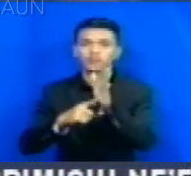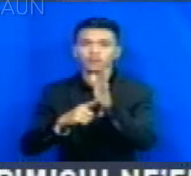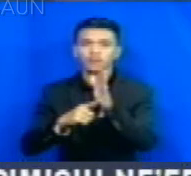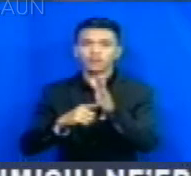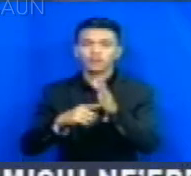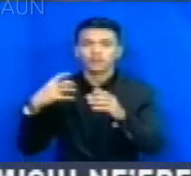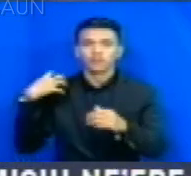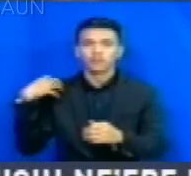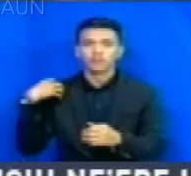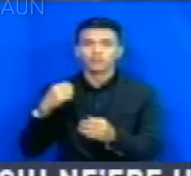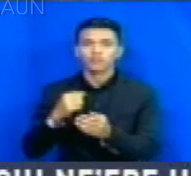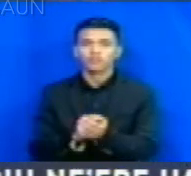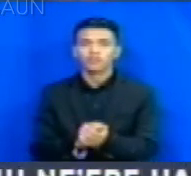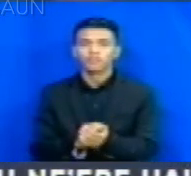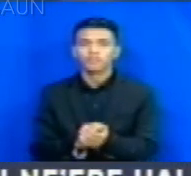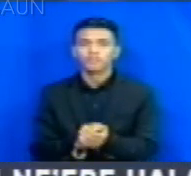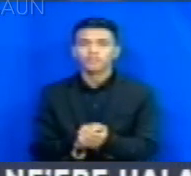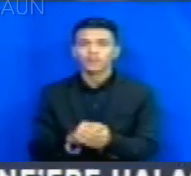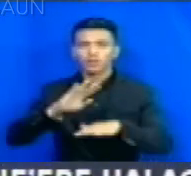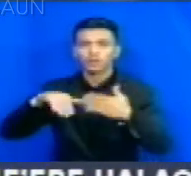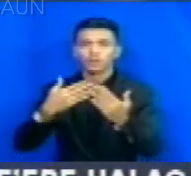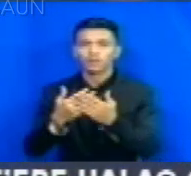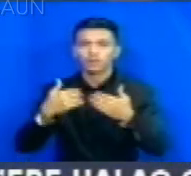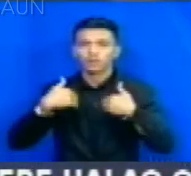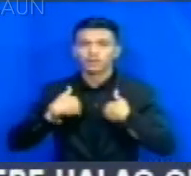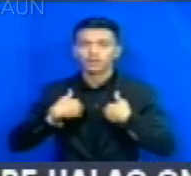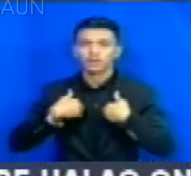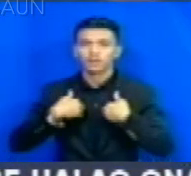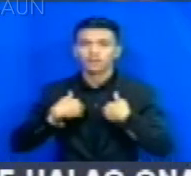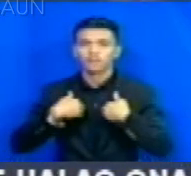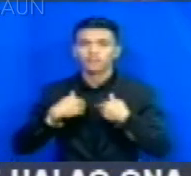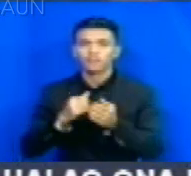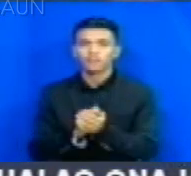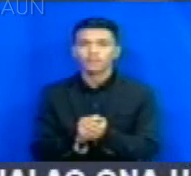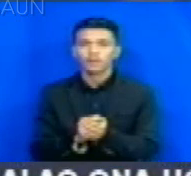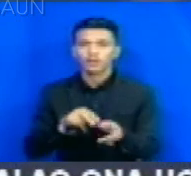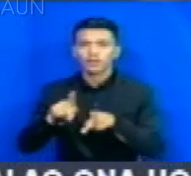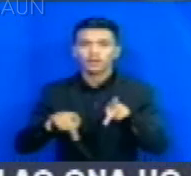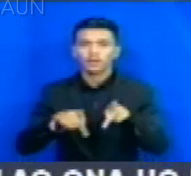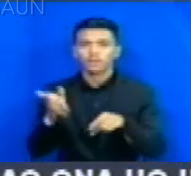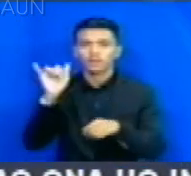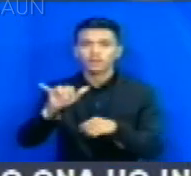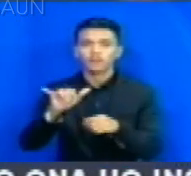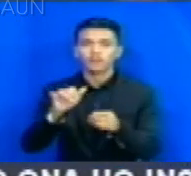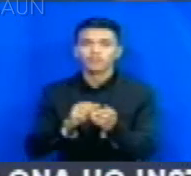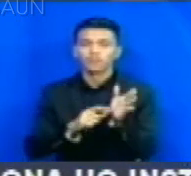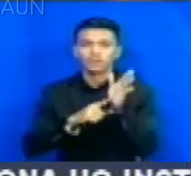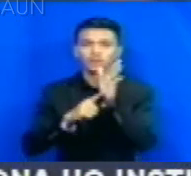instituição. E a componente o todo e a neba e a ninia e a macera neba ne o halu promoção e a dia